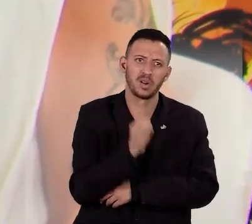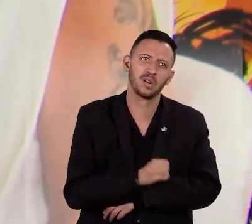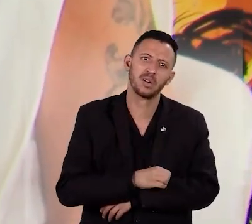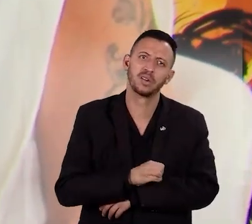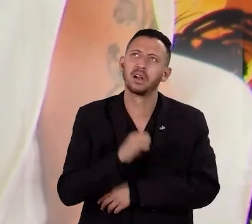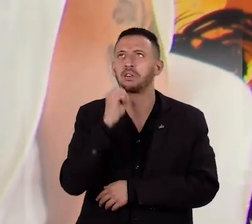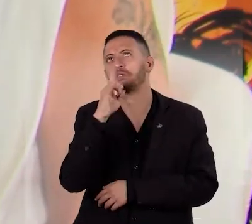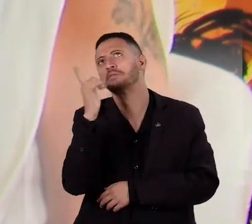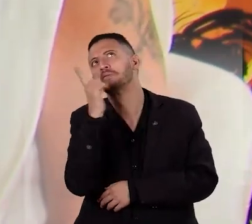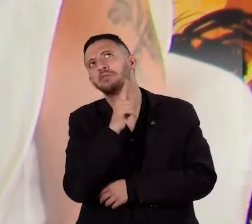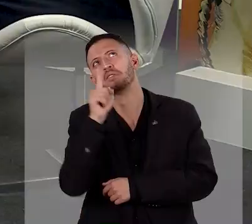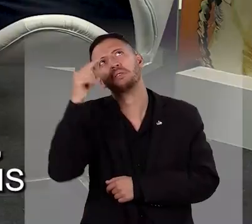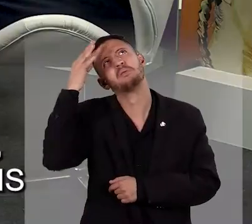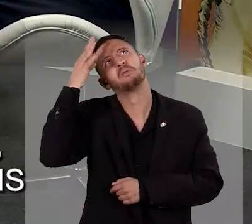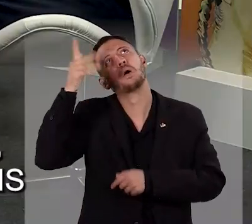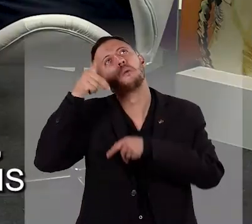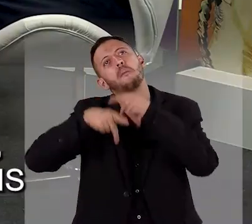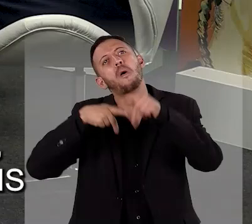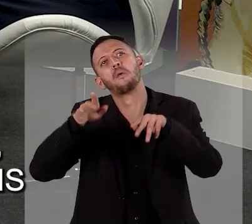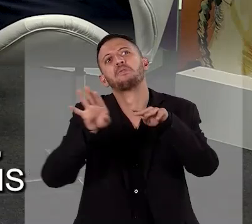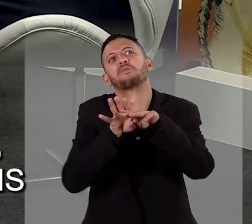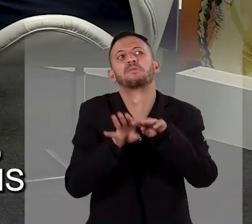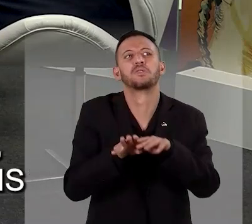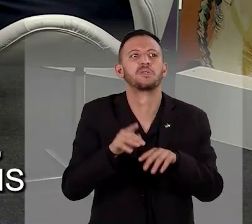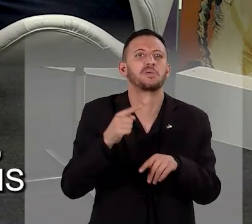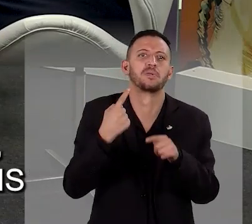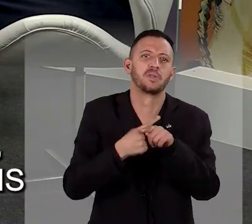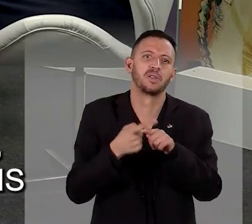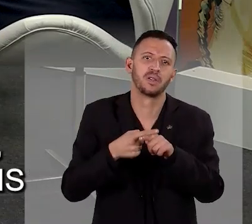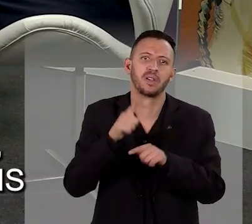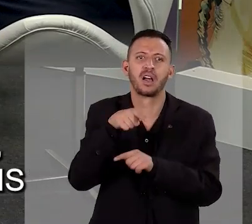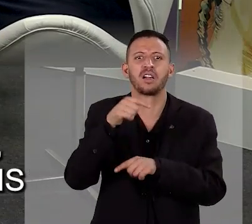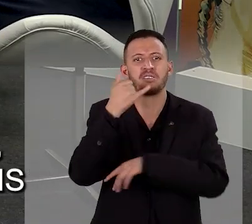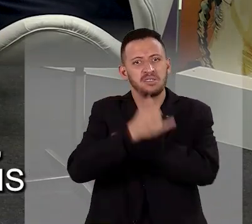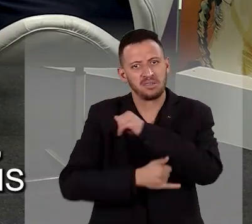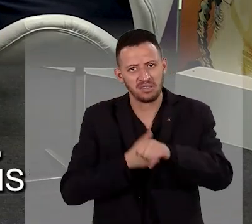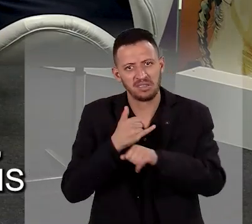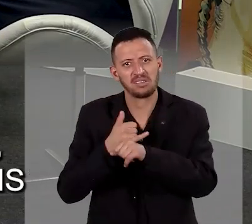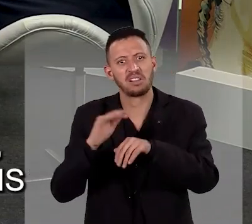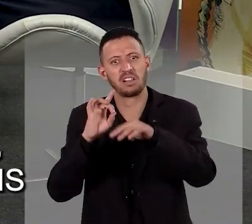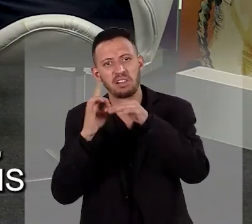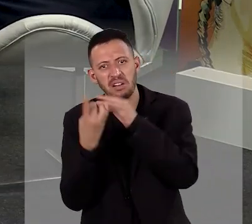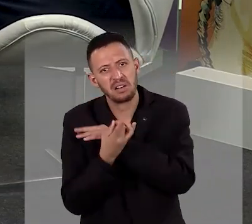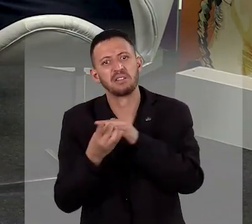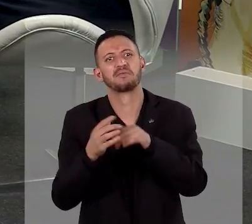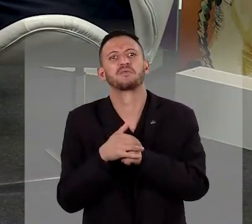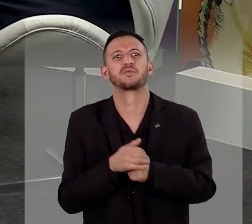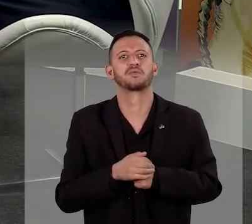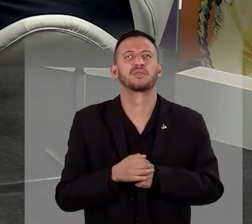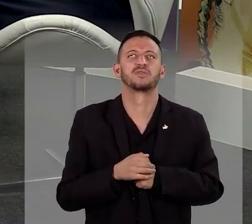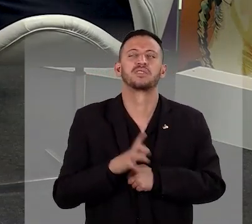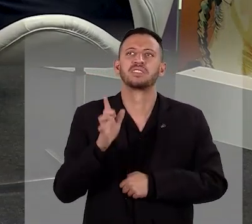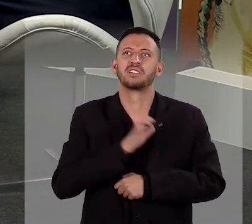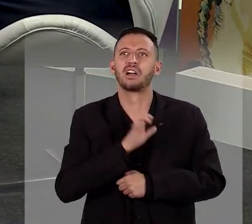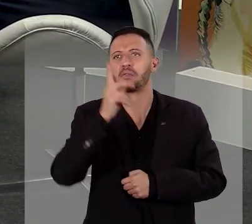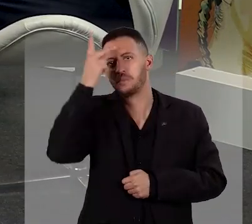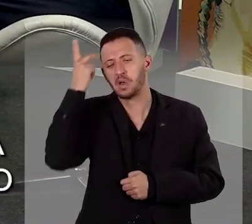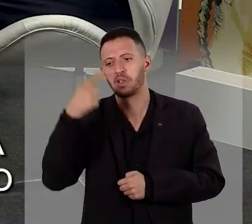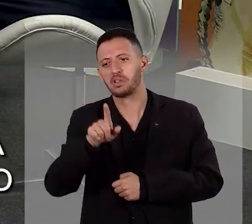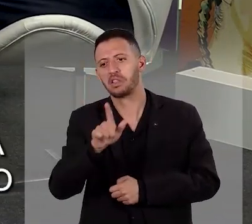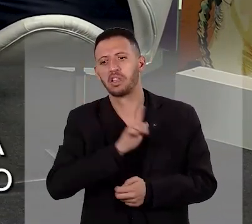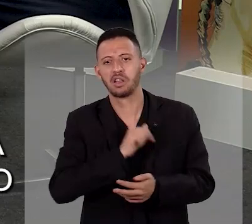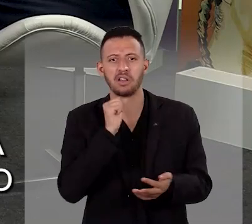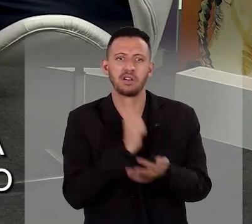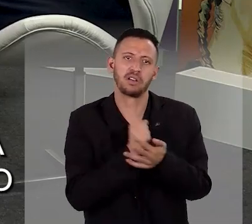pessoas, se ganhou no imaginário popular, também muito por conta de redes sociais, de que quem